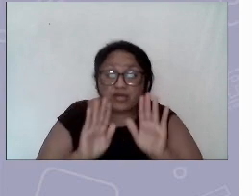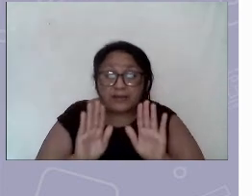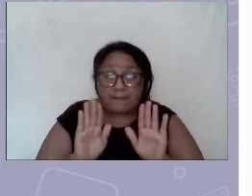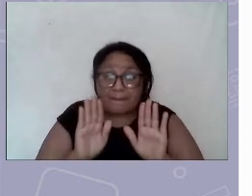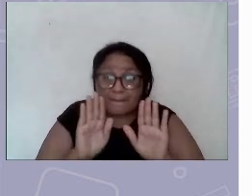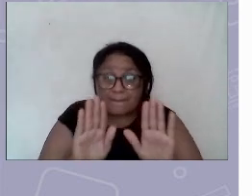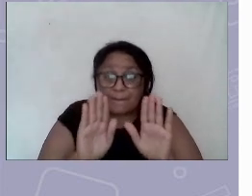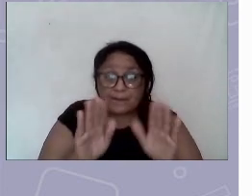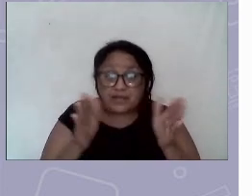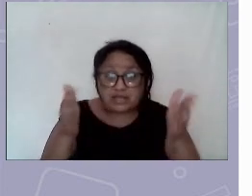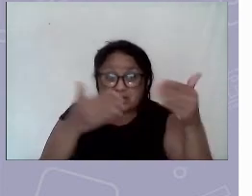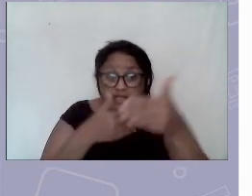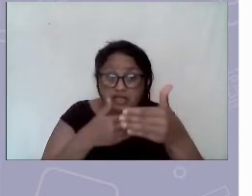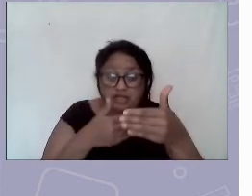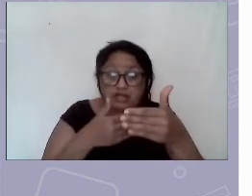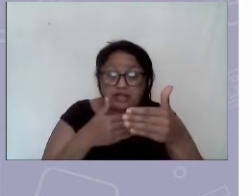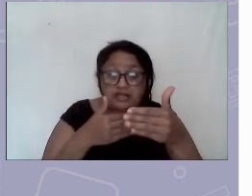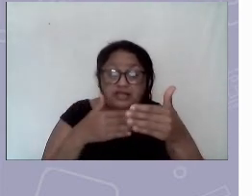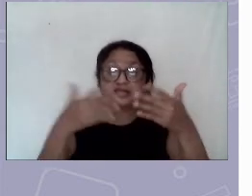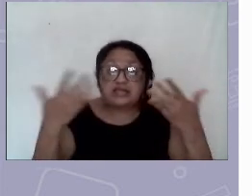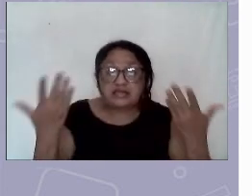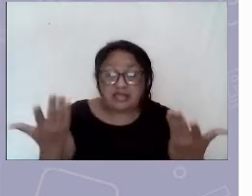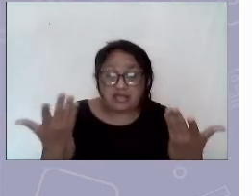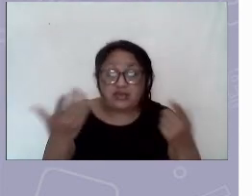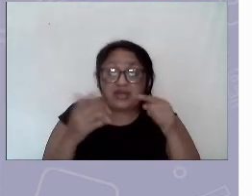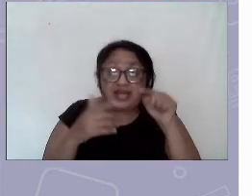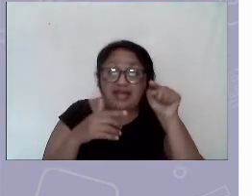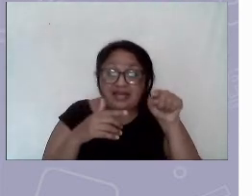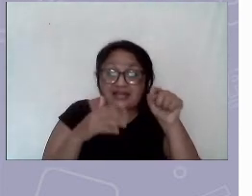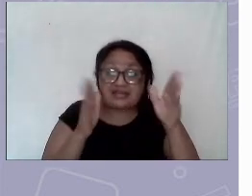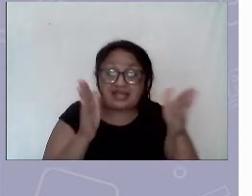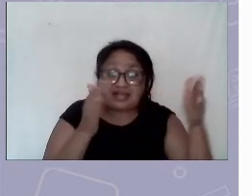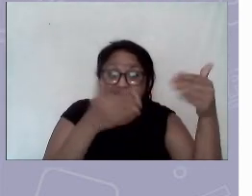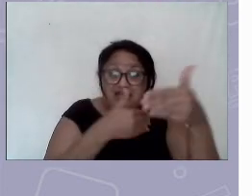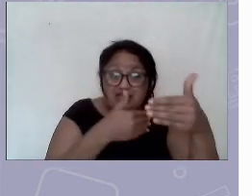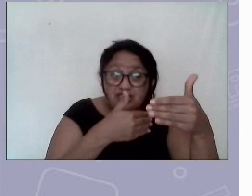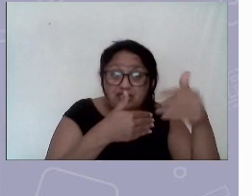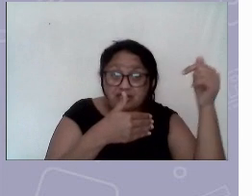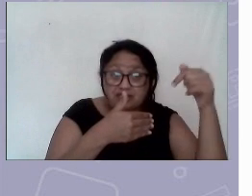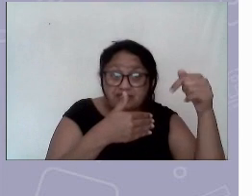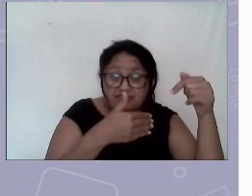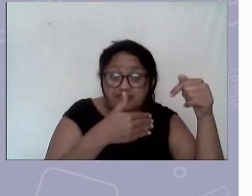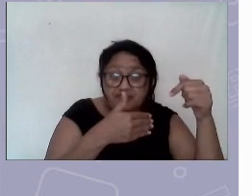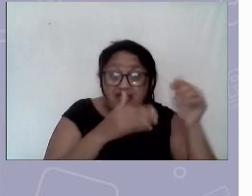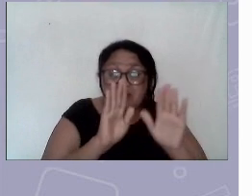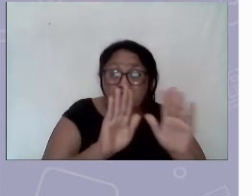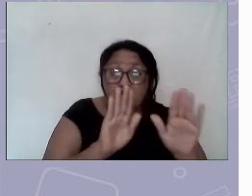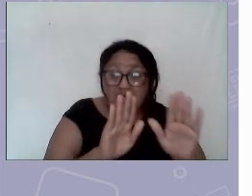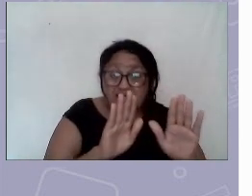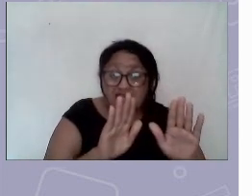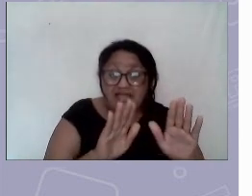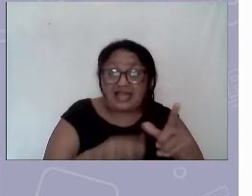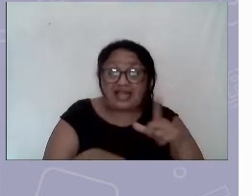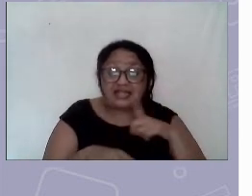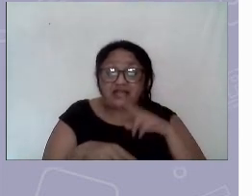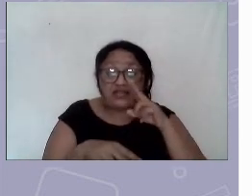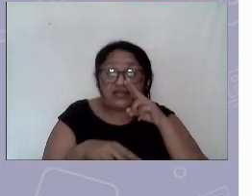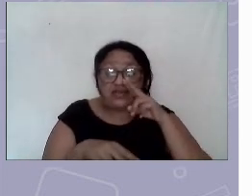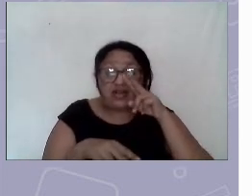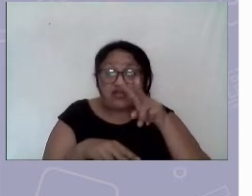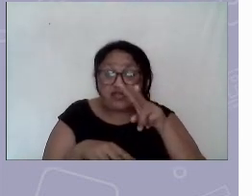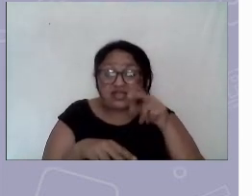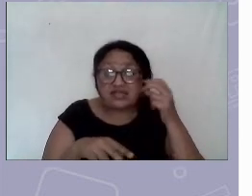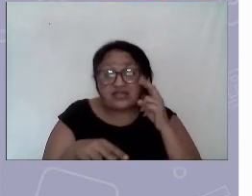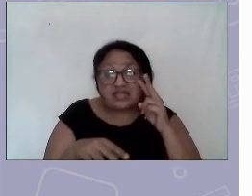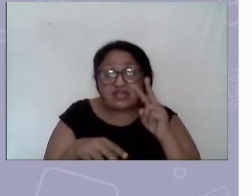certo e portanto essa caixa ao ser empurrada ela está sujeita a uma força de atrito se você olhasse